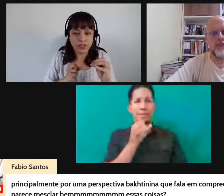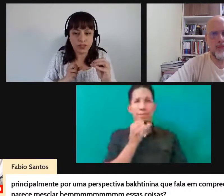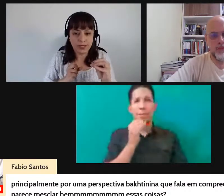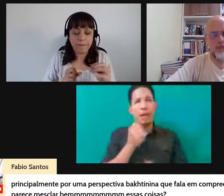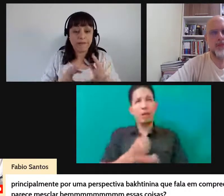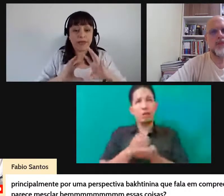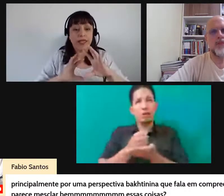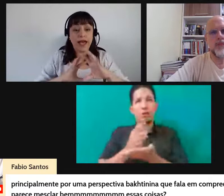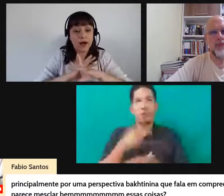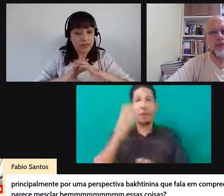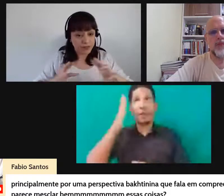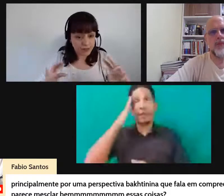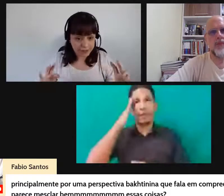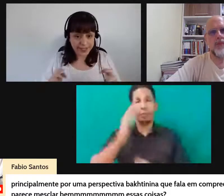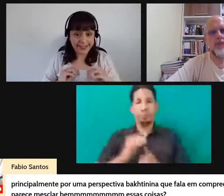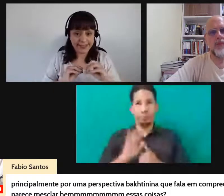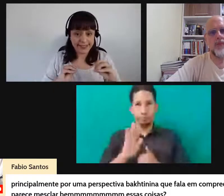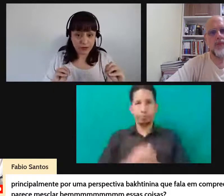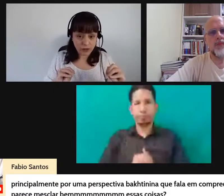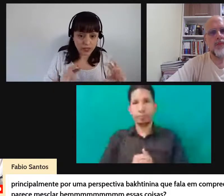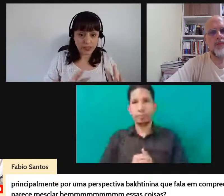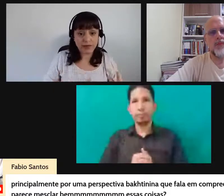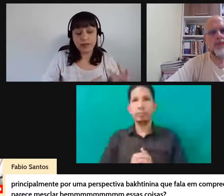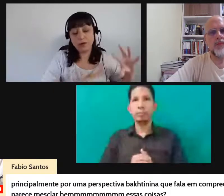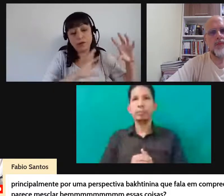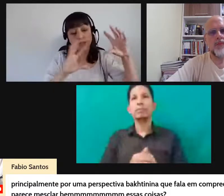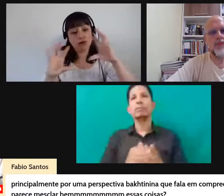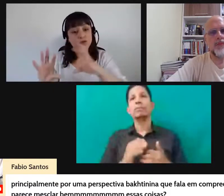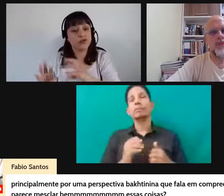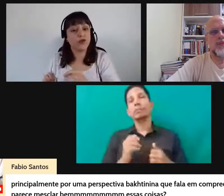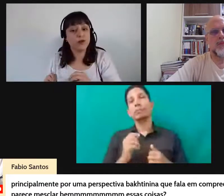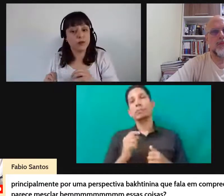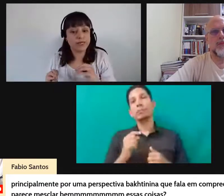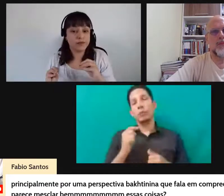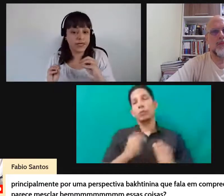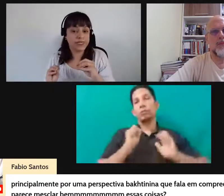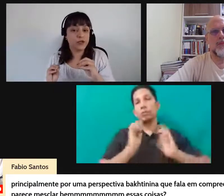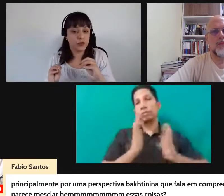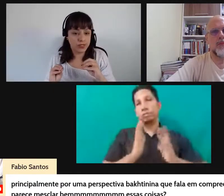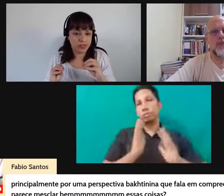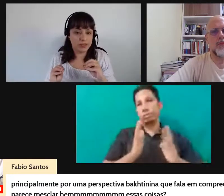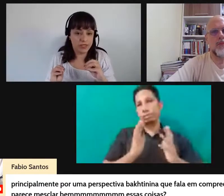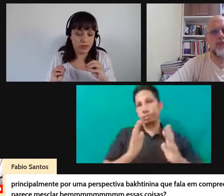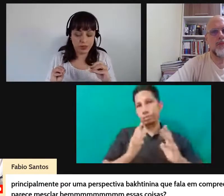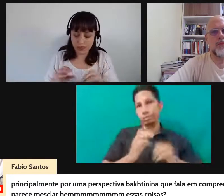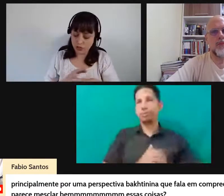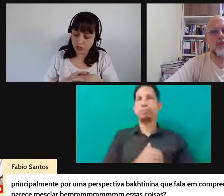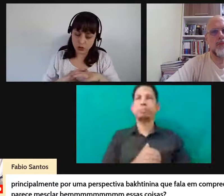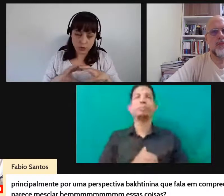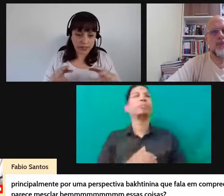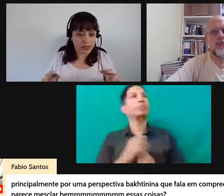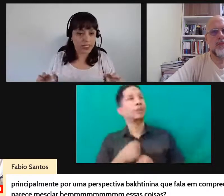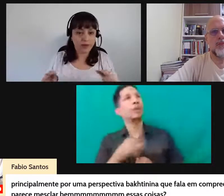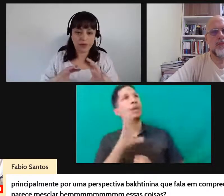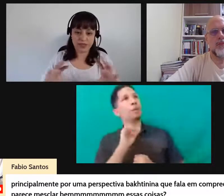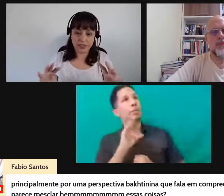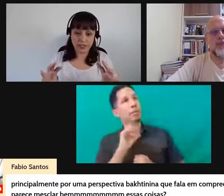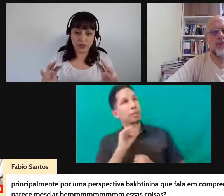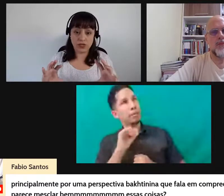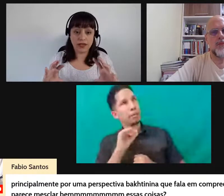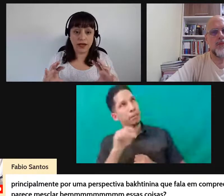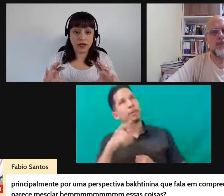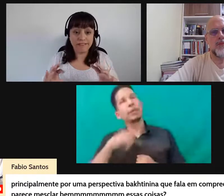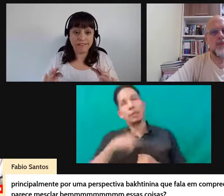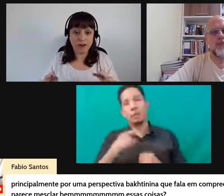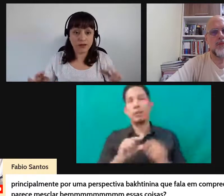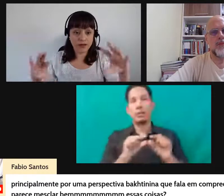muito a gente a entender. A aula foi feita, traduzida, os áudios foram para sincronização, então existe toda uma equipe para fazer